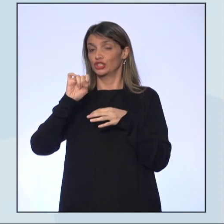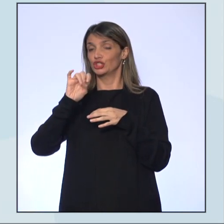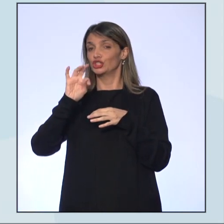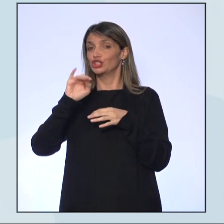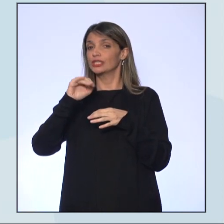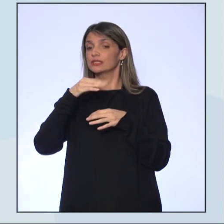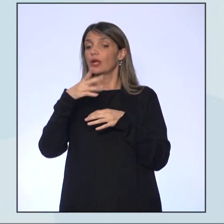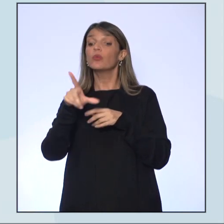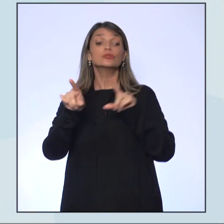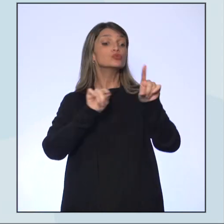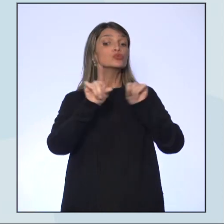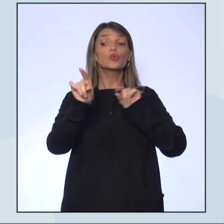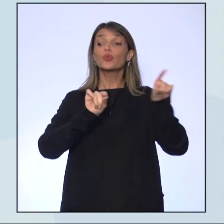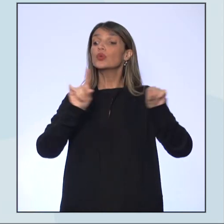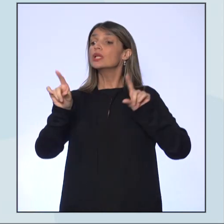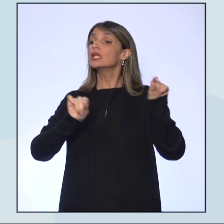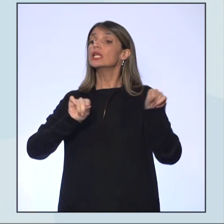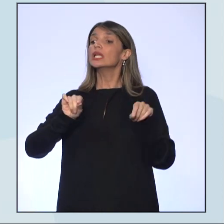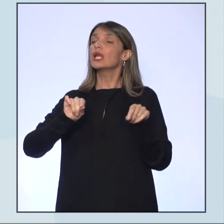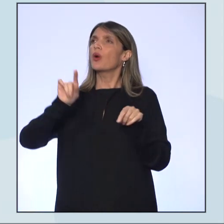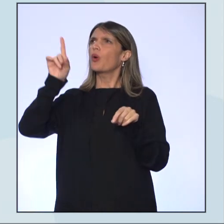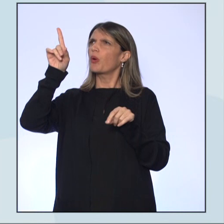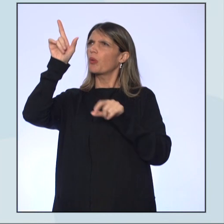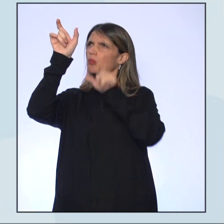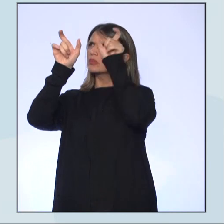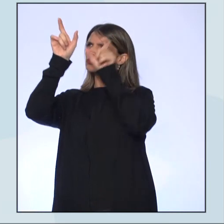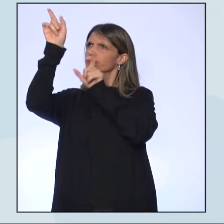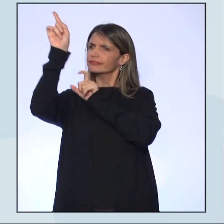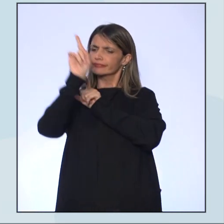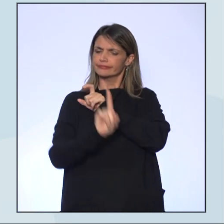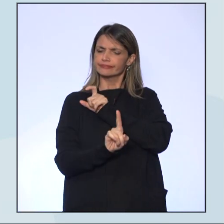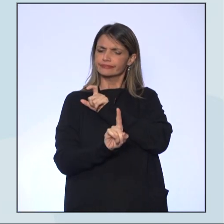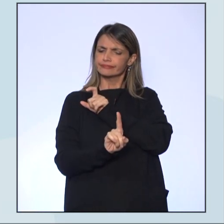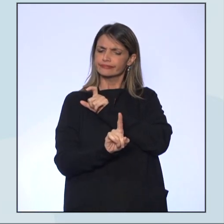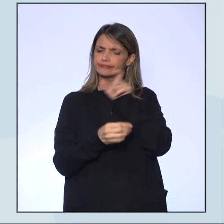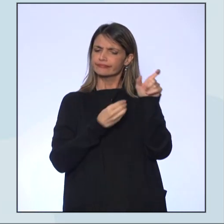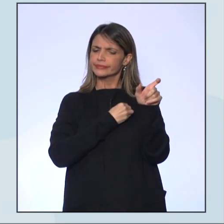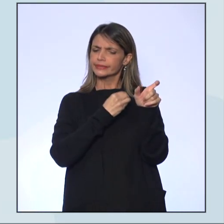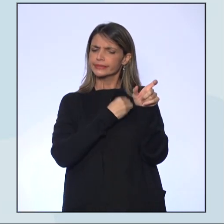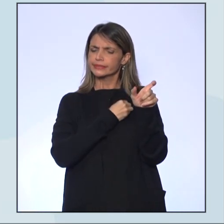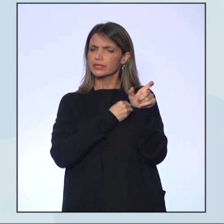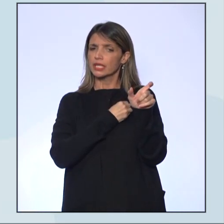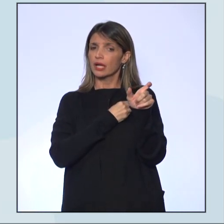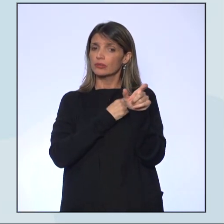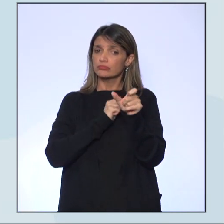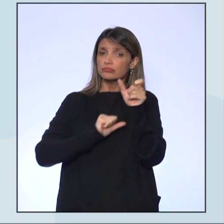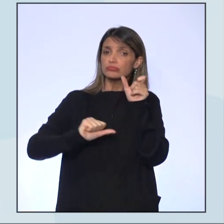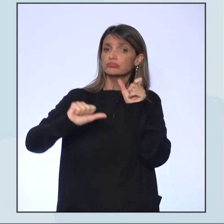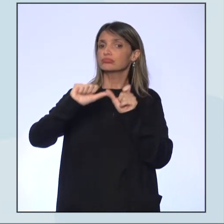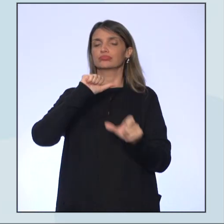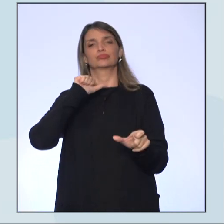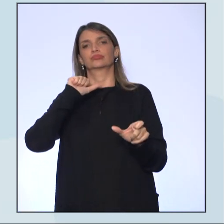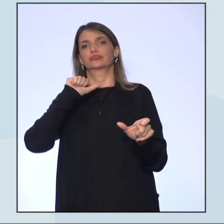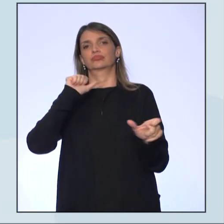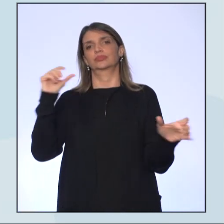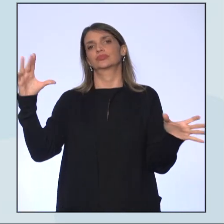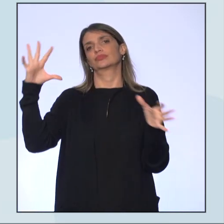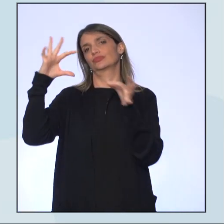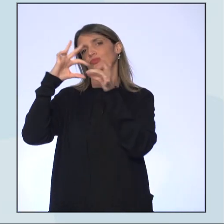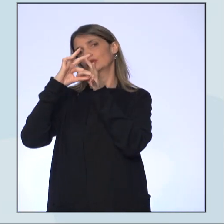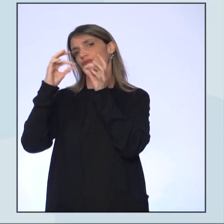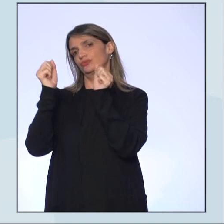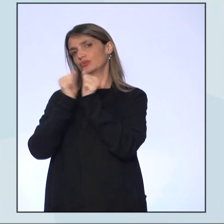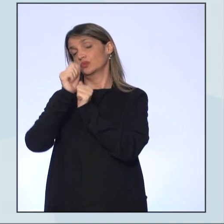seres humanos caídos para salvar da pecaminosidade e restaurar para a comunhão com Ele. Deus teria tomado